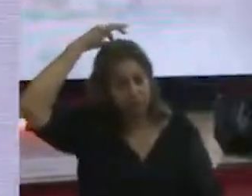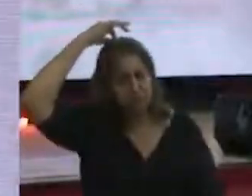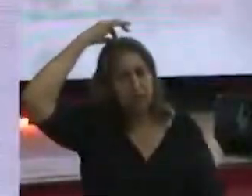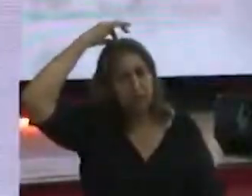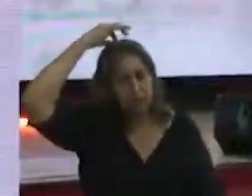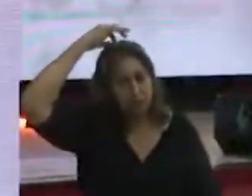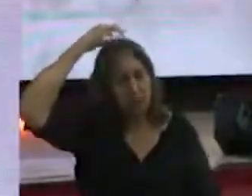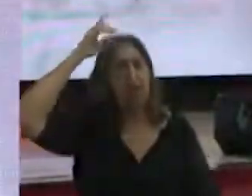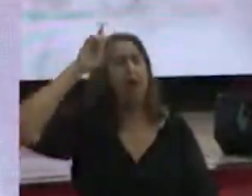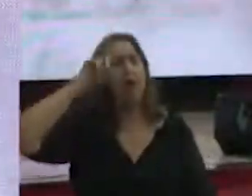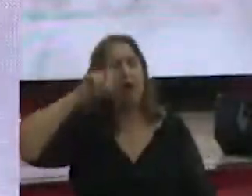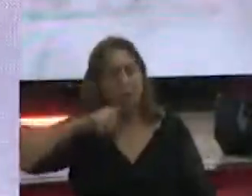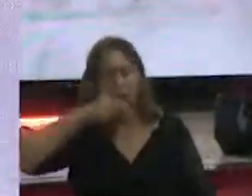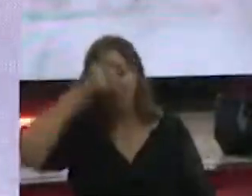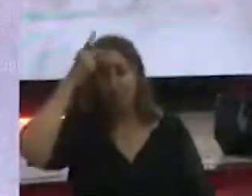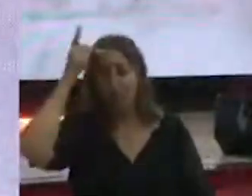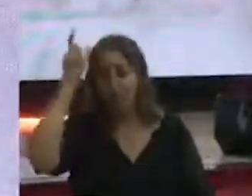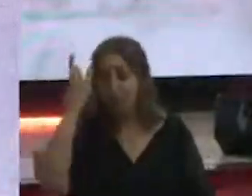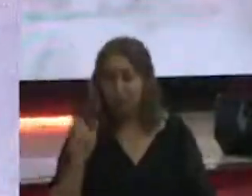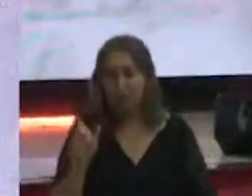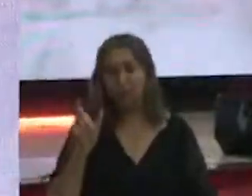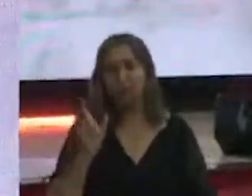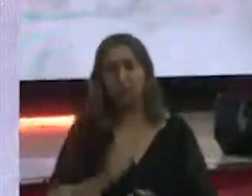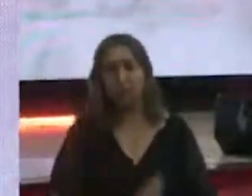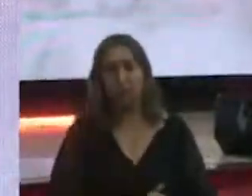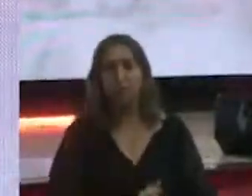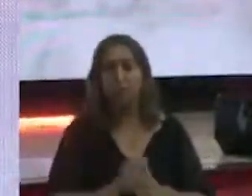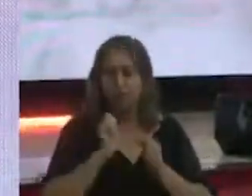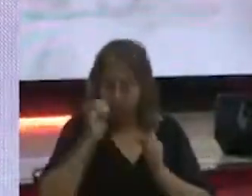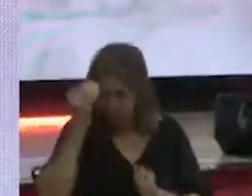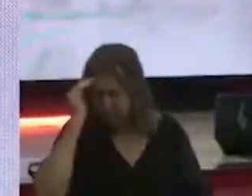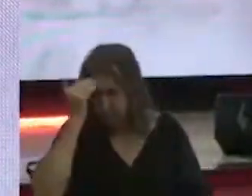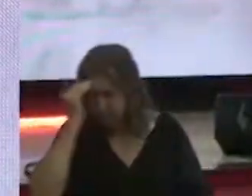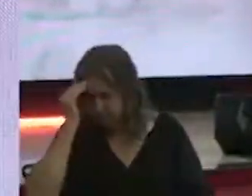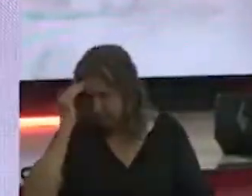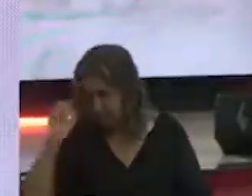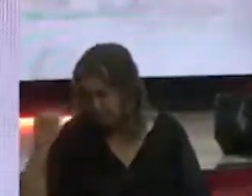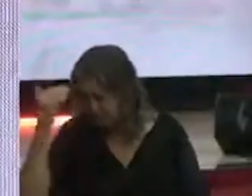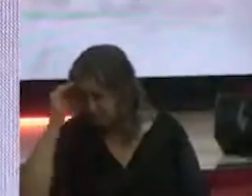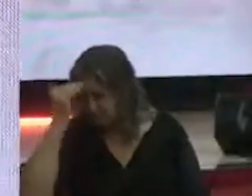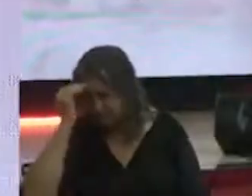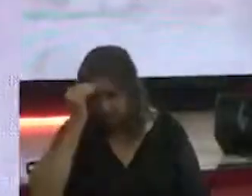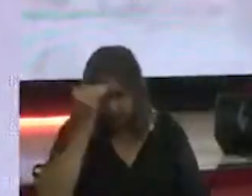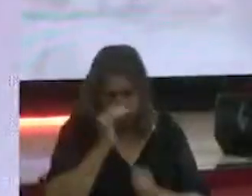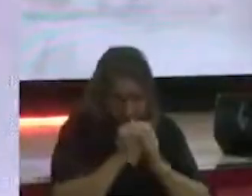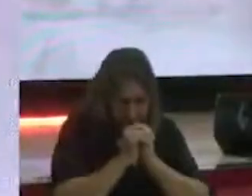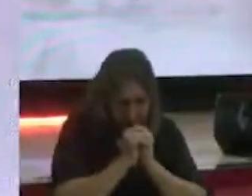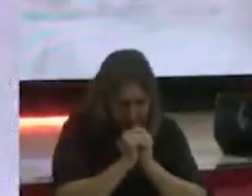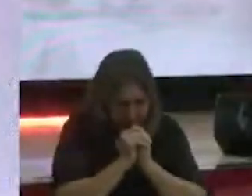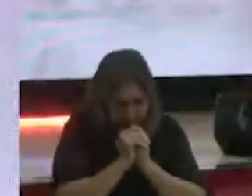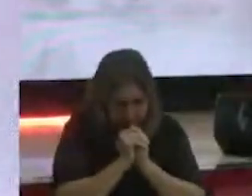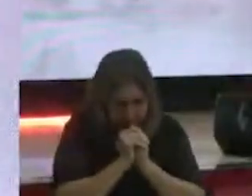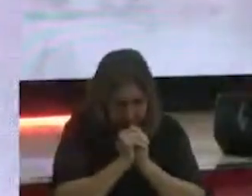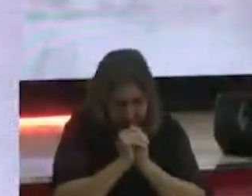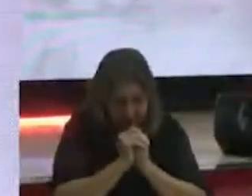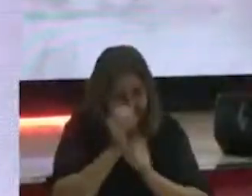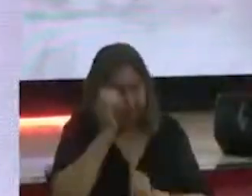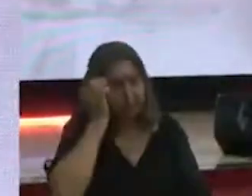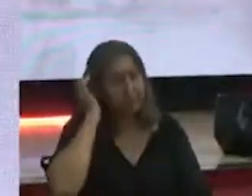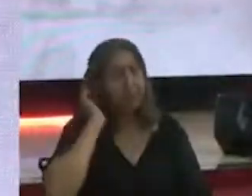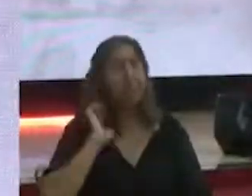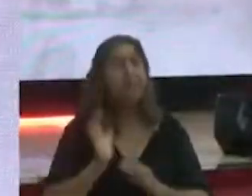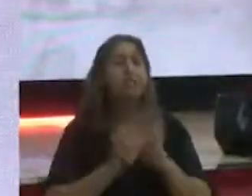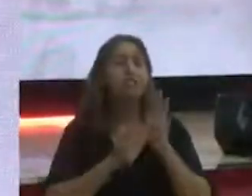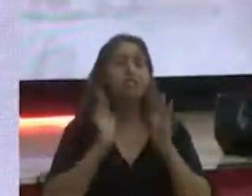é uma pessoa Quantos me entendem digam Amém Jesus